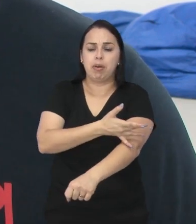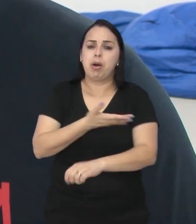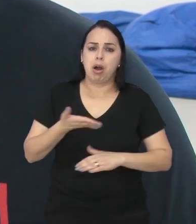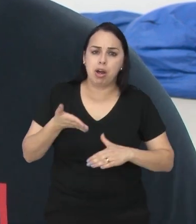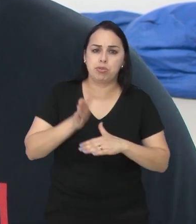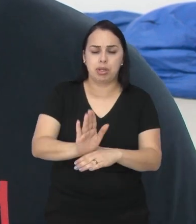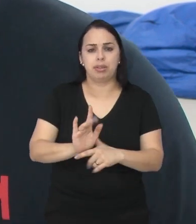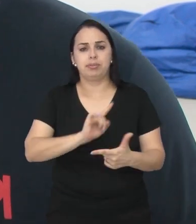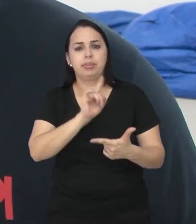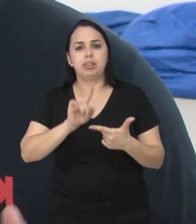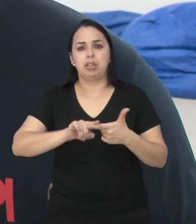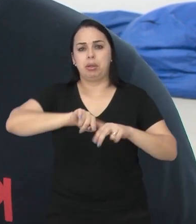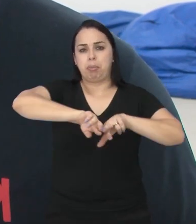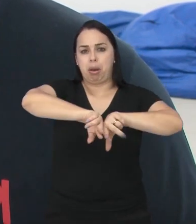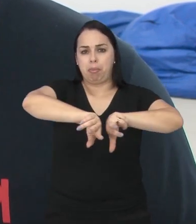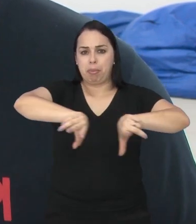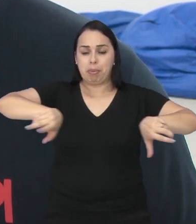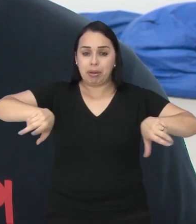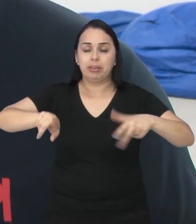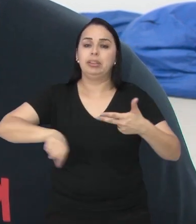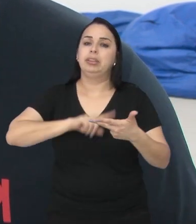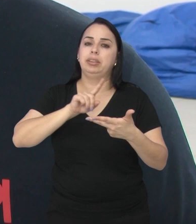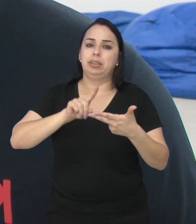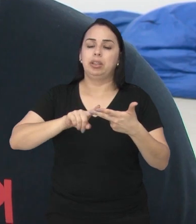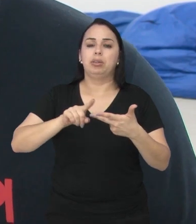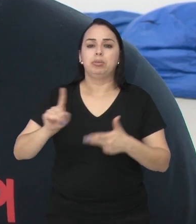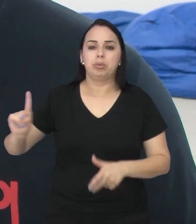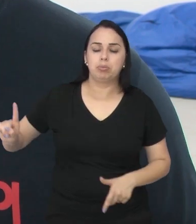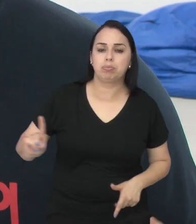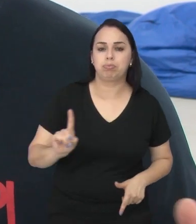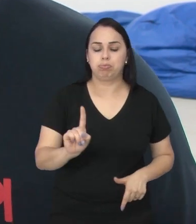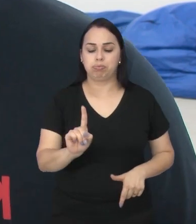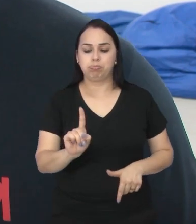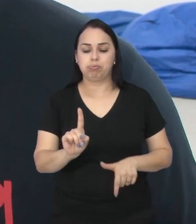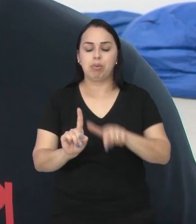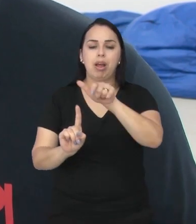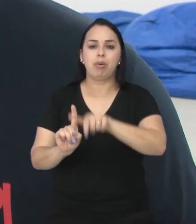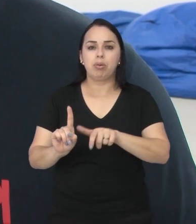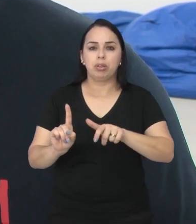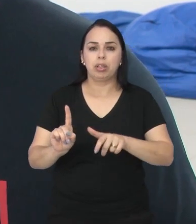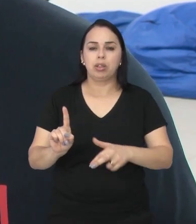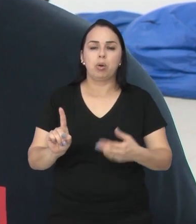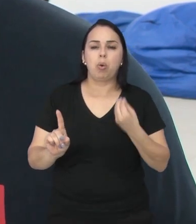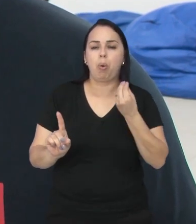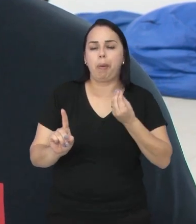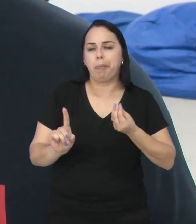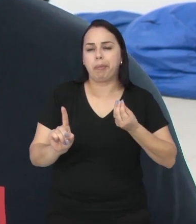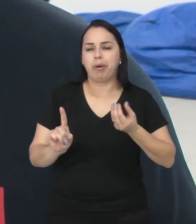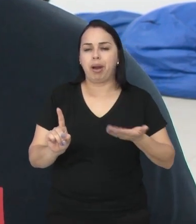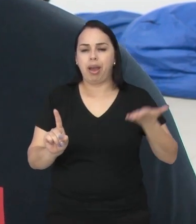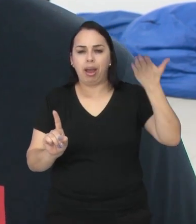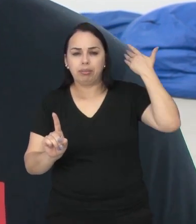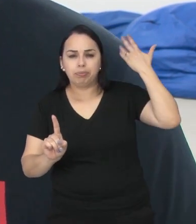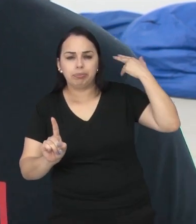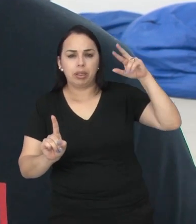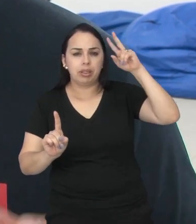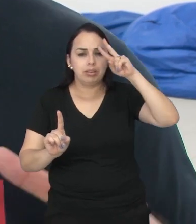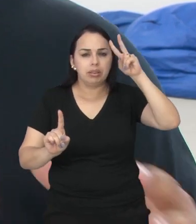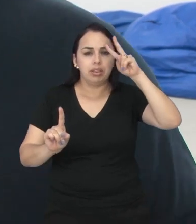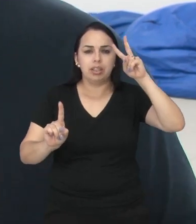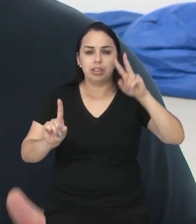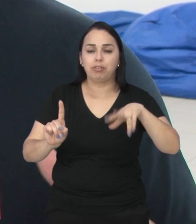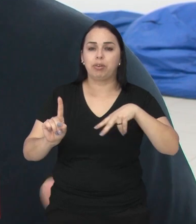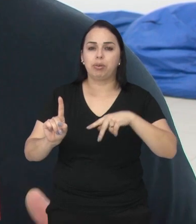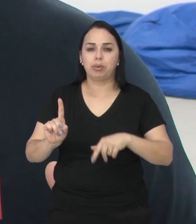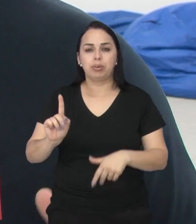sentimento e emoções, questão de diversidade, de território do aluno, onde o aluno, que ele traz com ele, da formação dele, e a gente